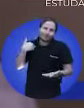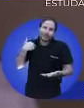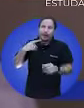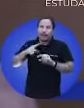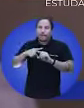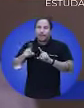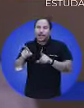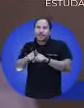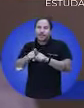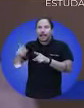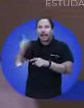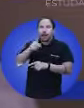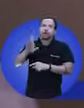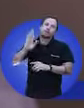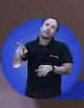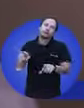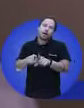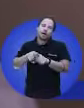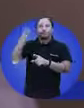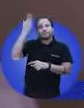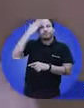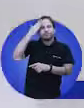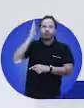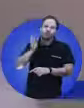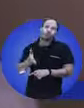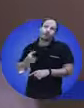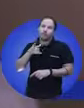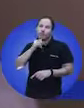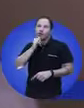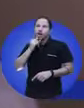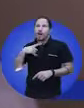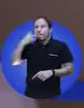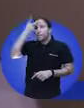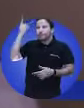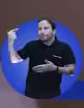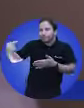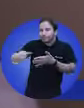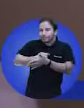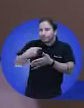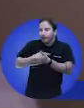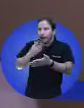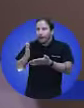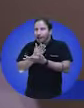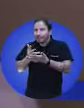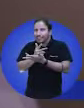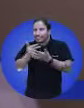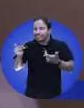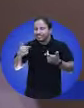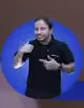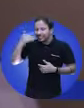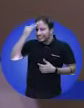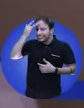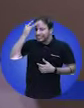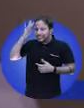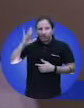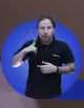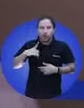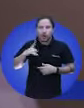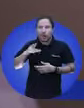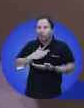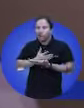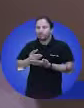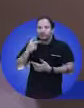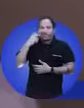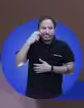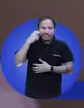sei e além das que a professora também sabe. Por exemplo, quando uma pessoa vai te perguntar uma coisa, aí você não sabe daquela